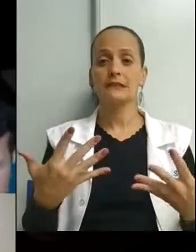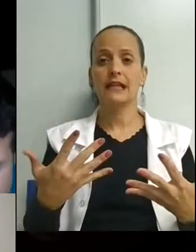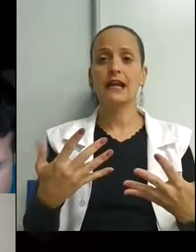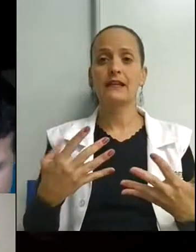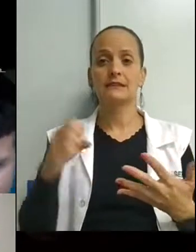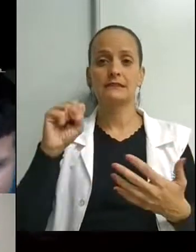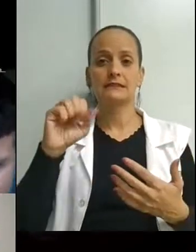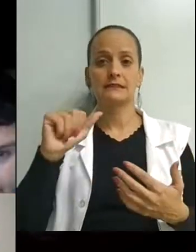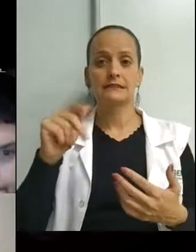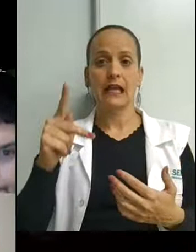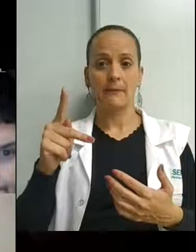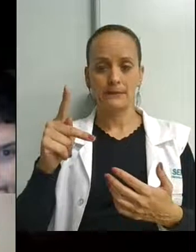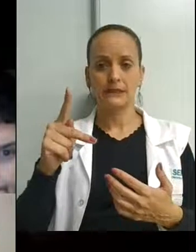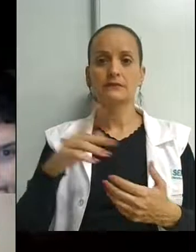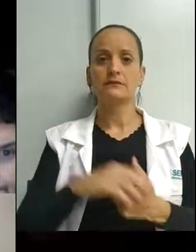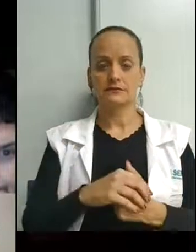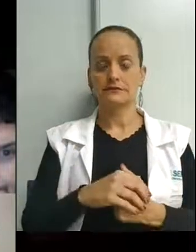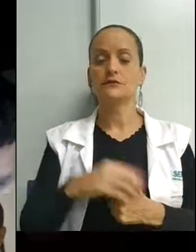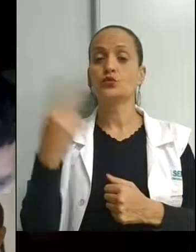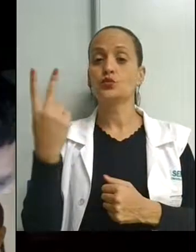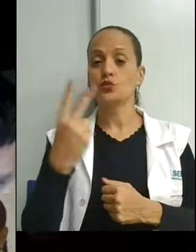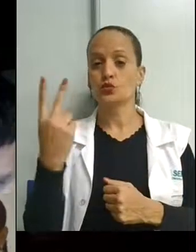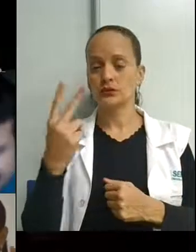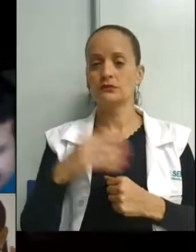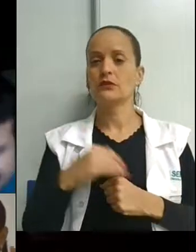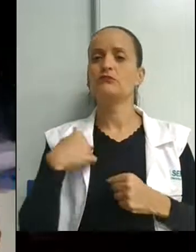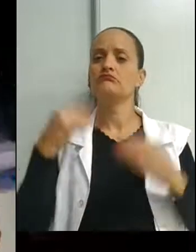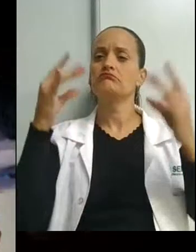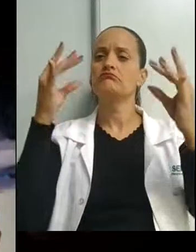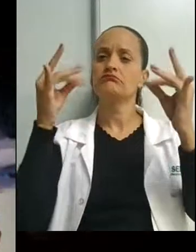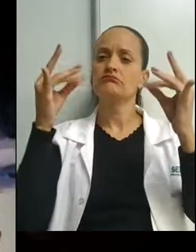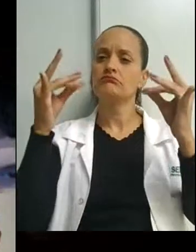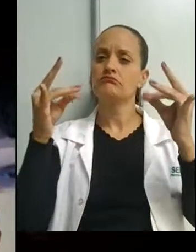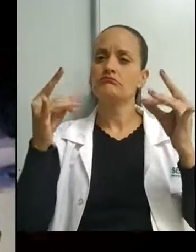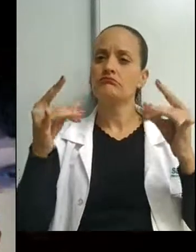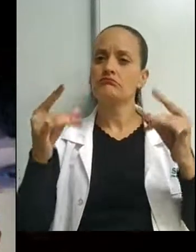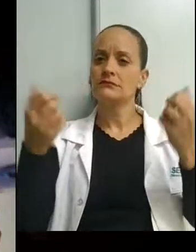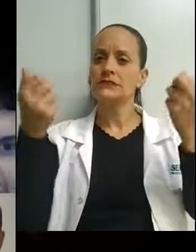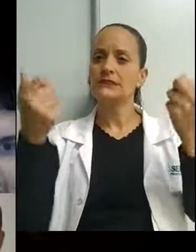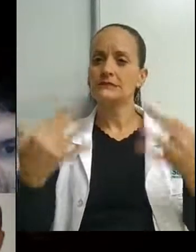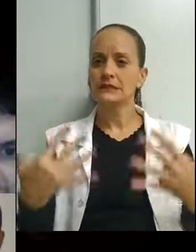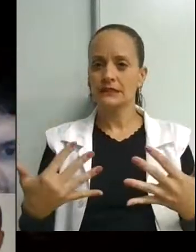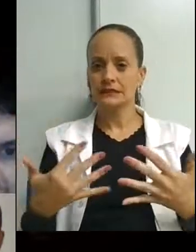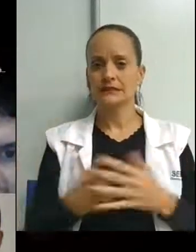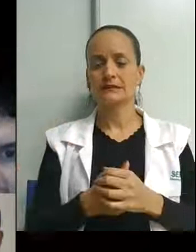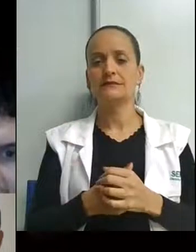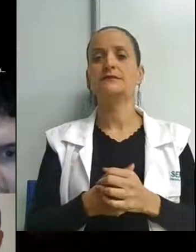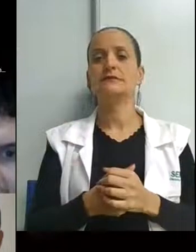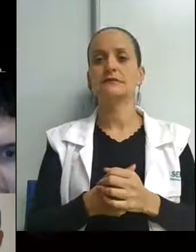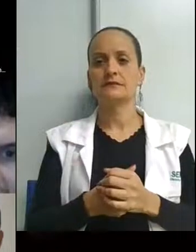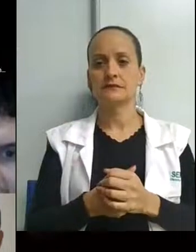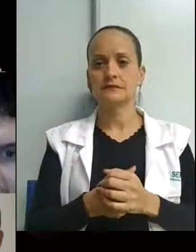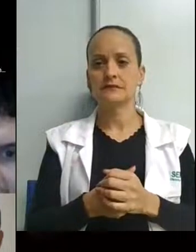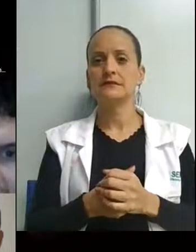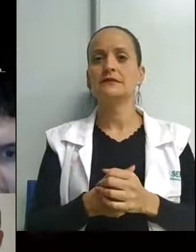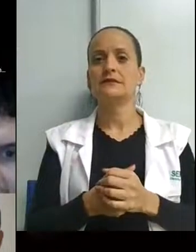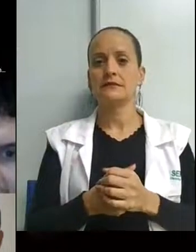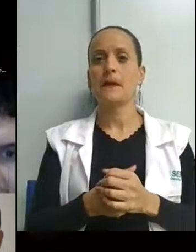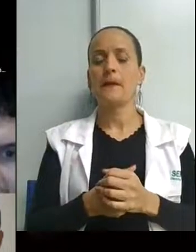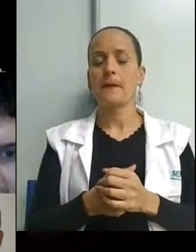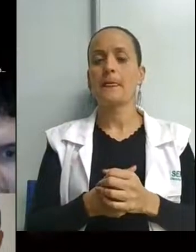né? Então, nessa aqui, ó, eu expliquei o passo a passo para poder fazer a SAP 2, né? Foi a última web